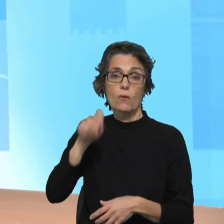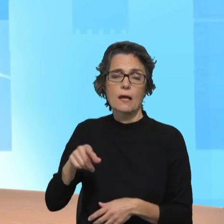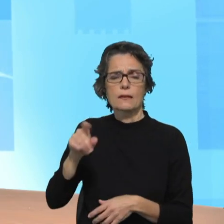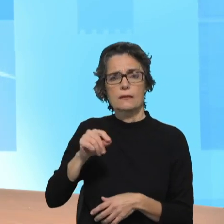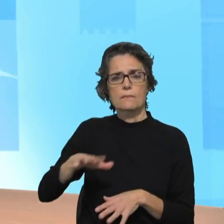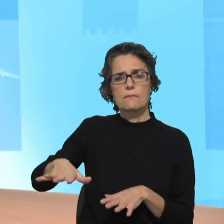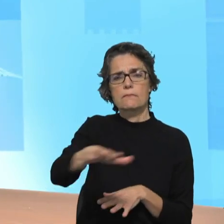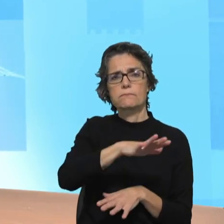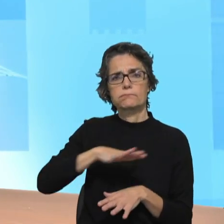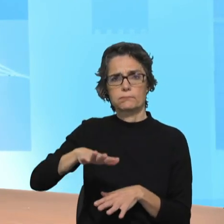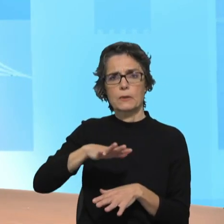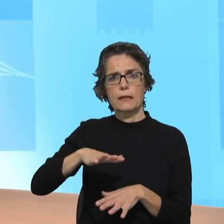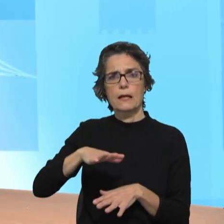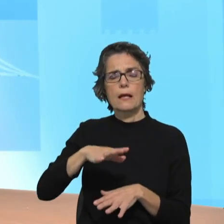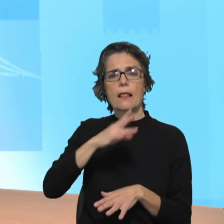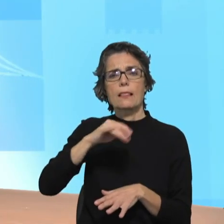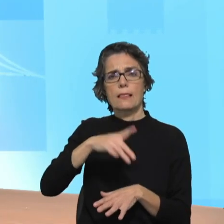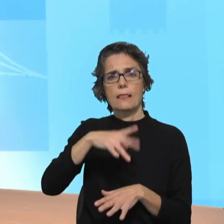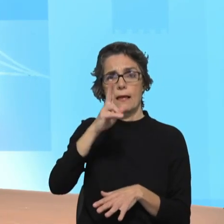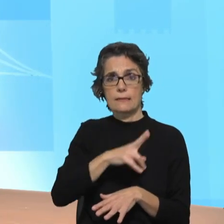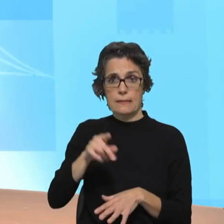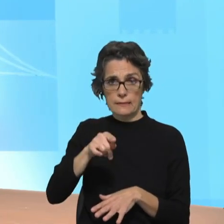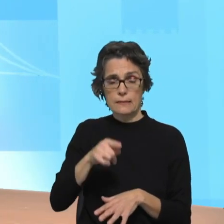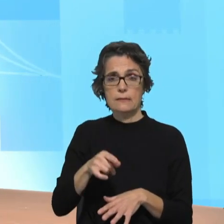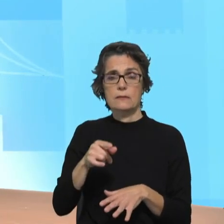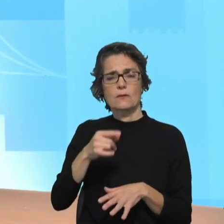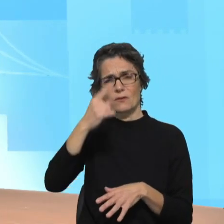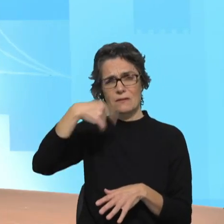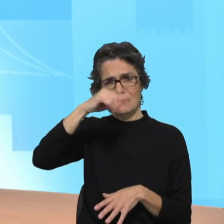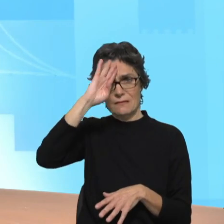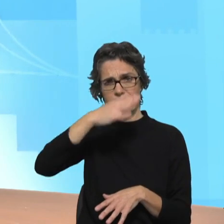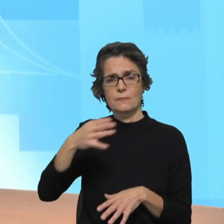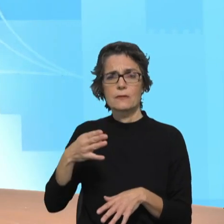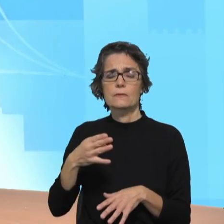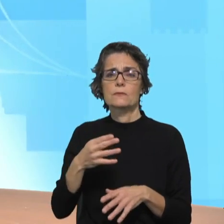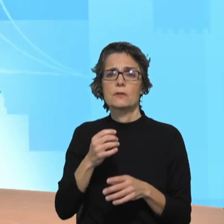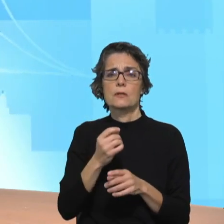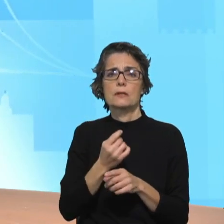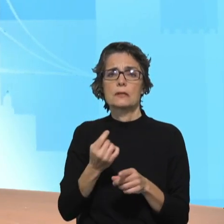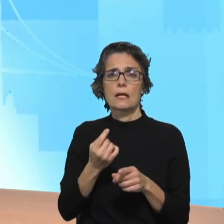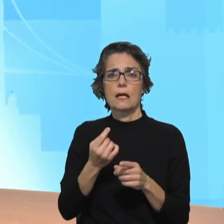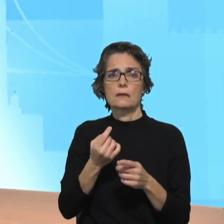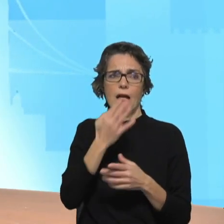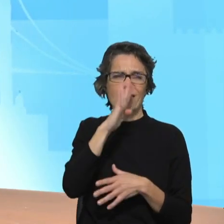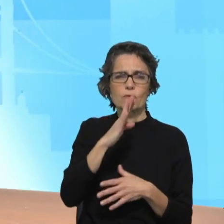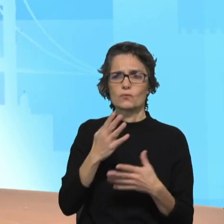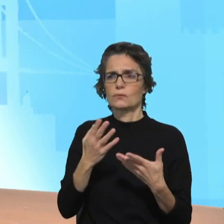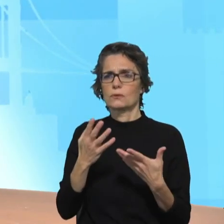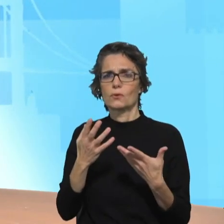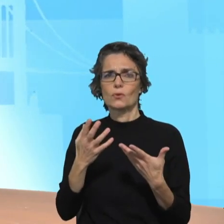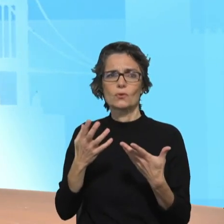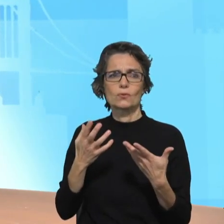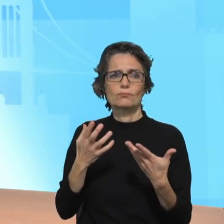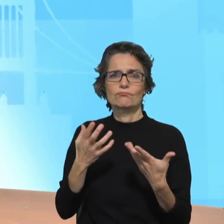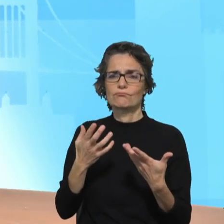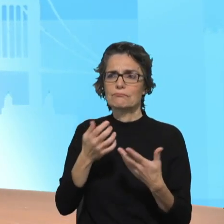podemos, enfim, descobrir comportamentos e reações armadas determinadas pelos algoritmos.